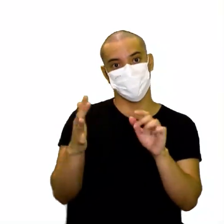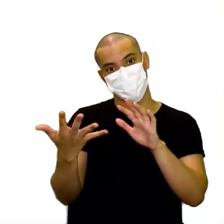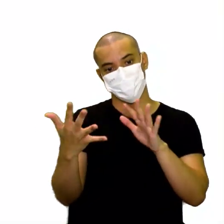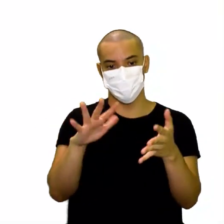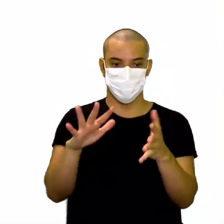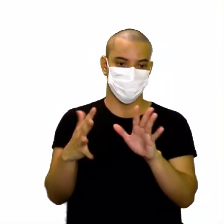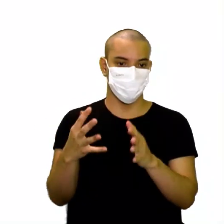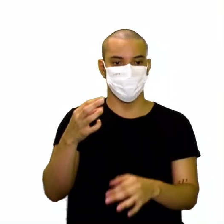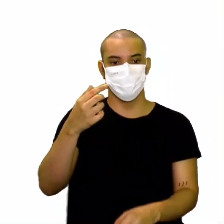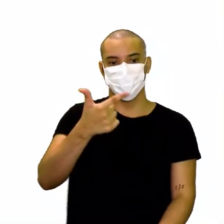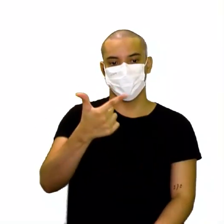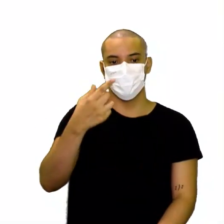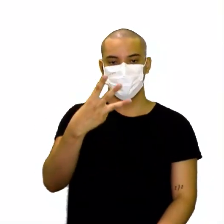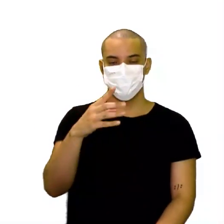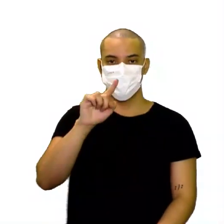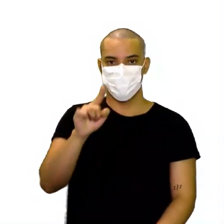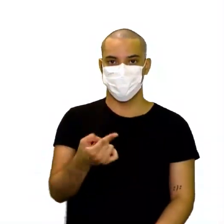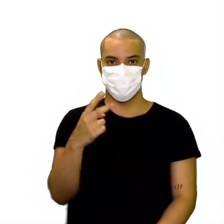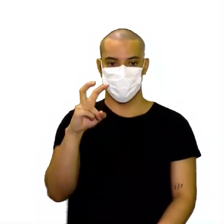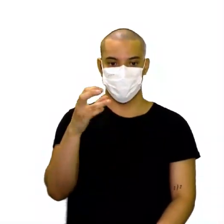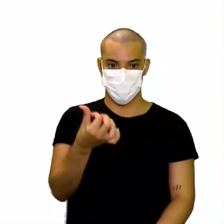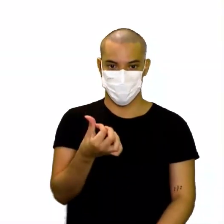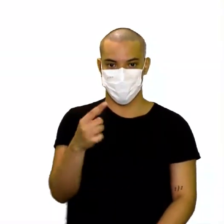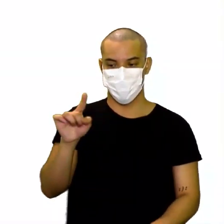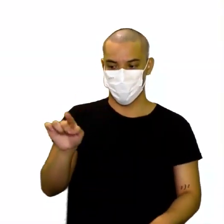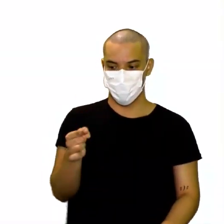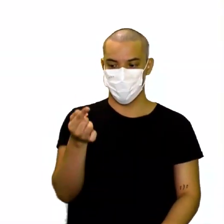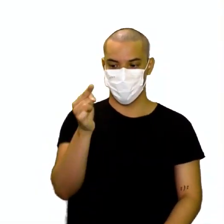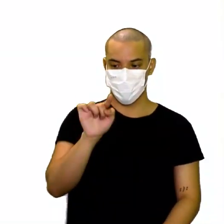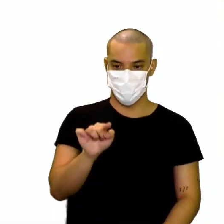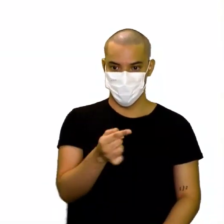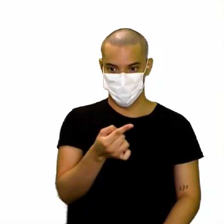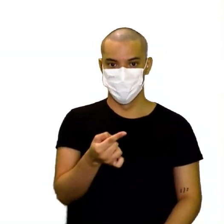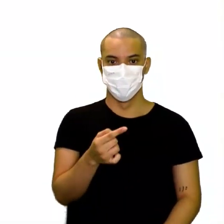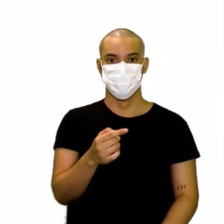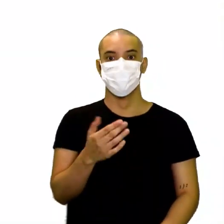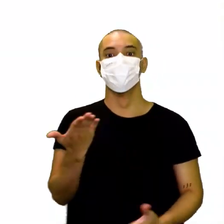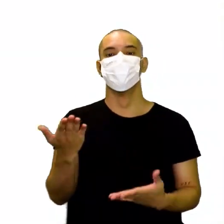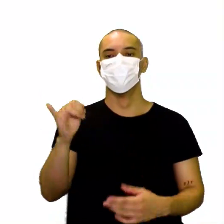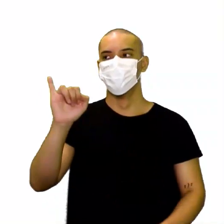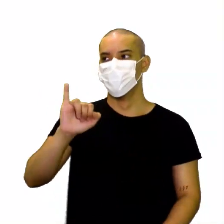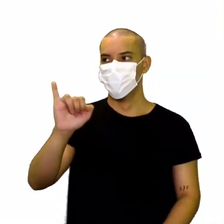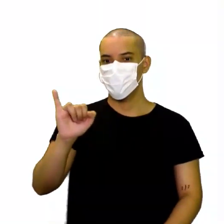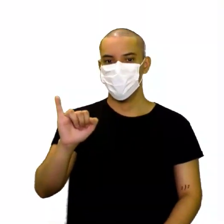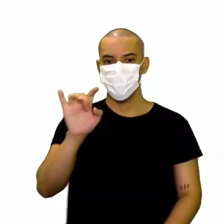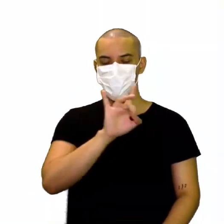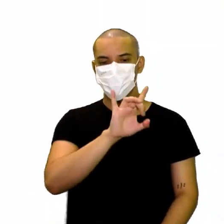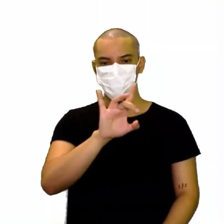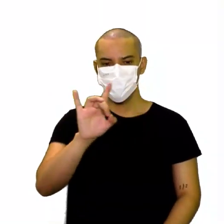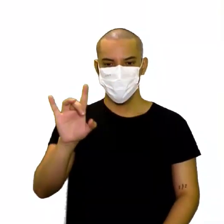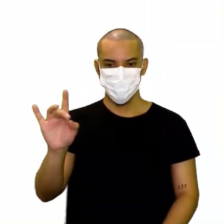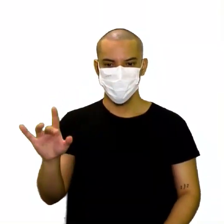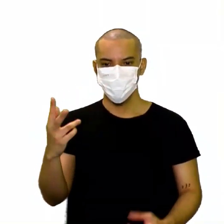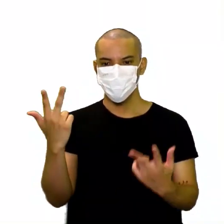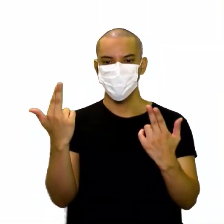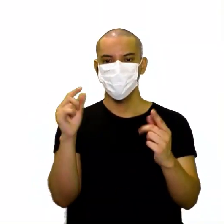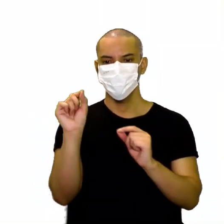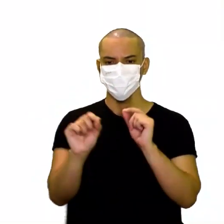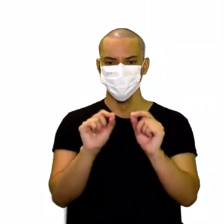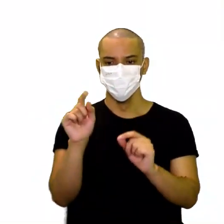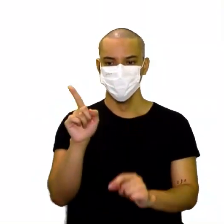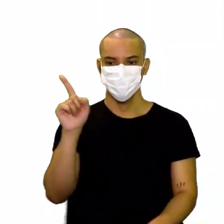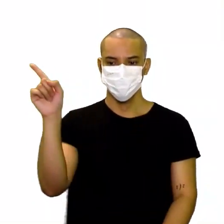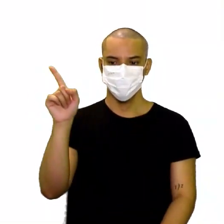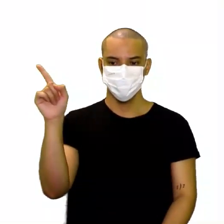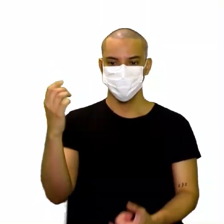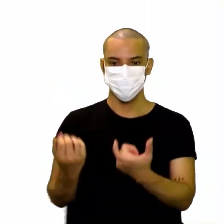23,56 ohms, entendido? E aqui, portanto, a corrente I que passará por cada lâmpada é igual a, tá aí,